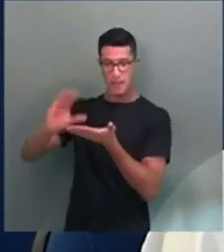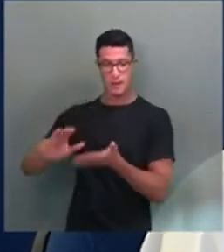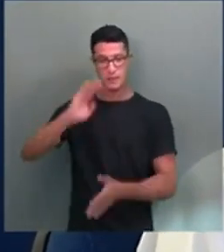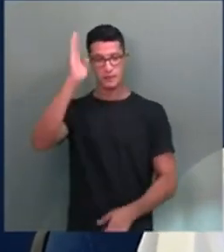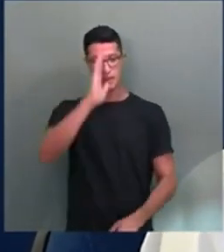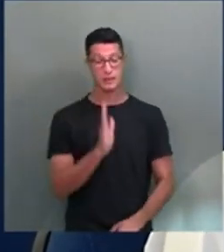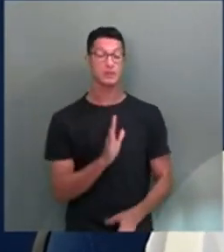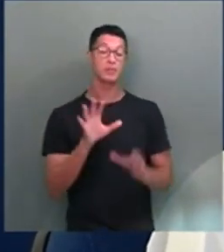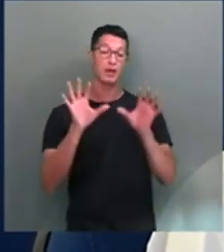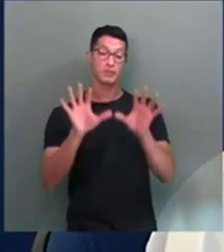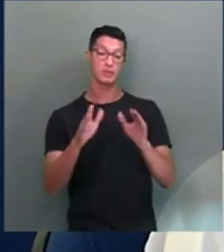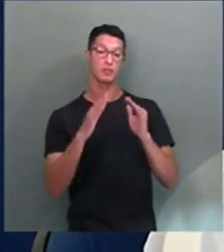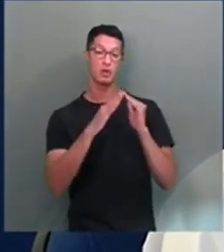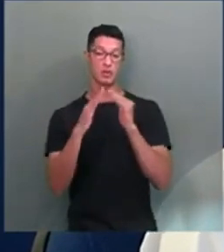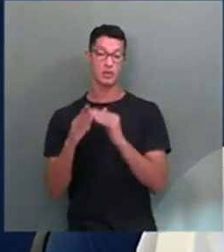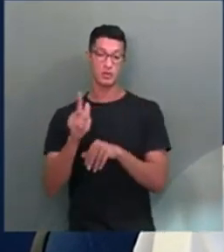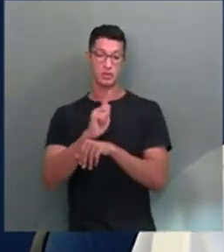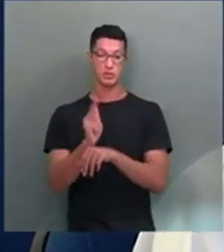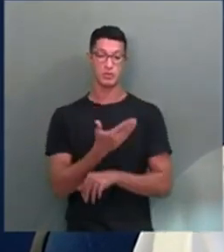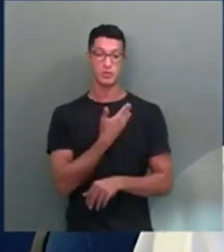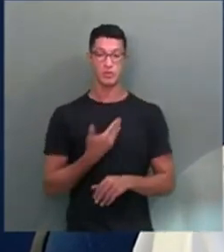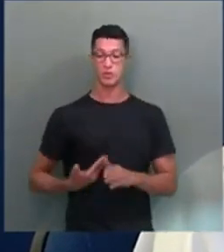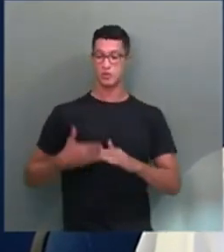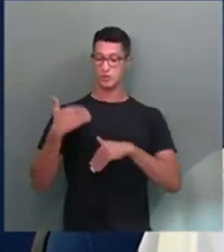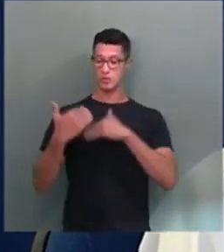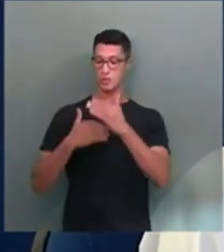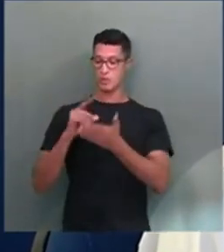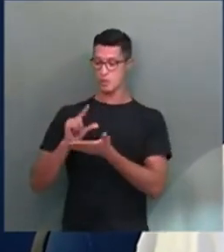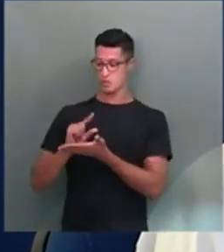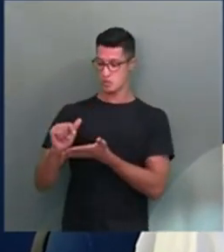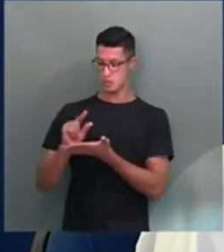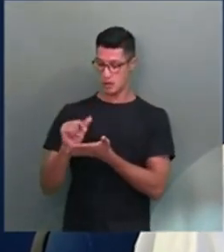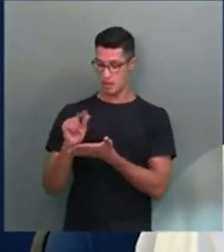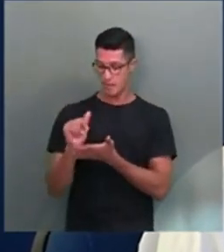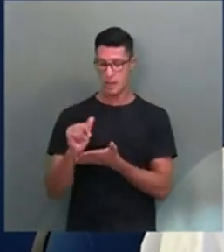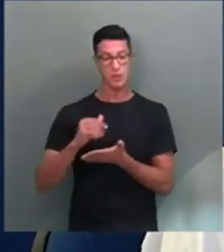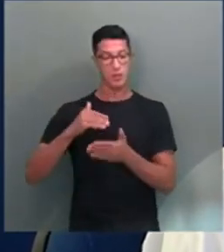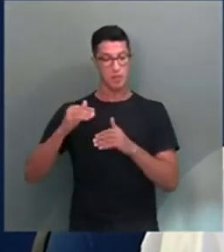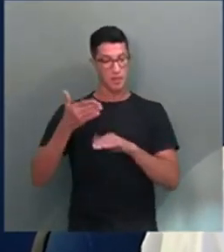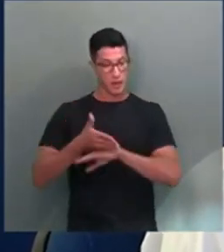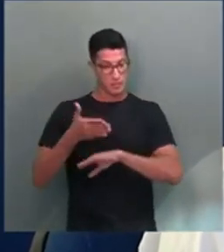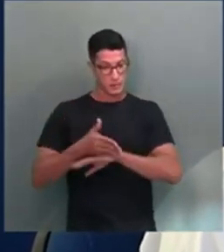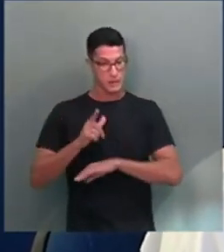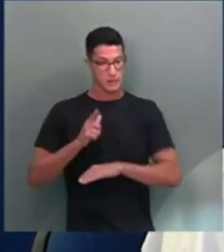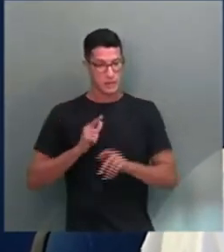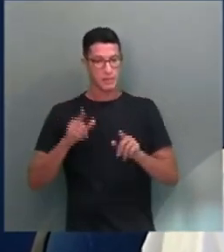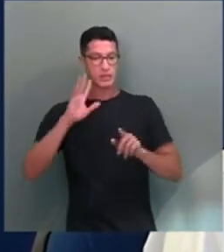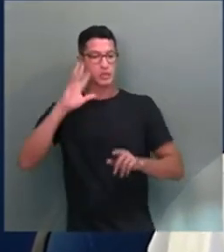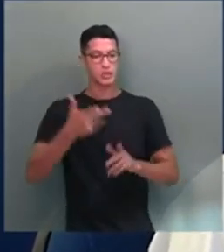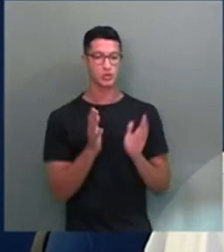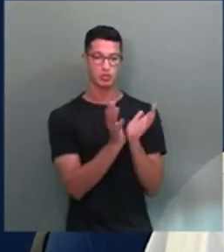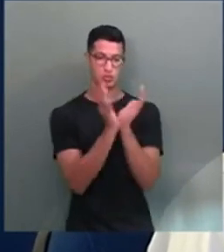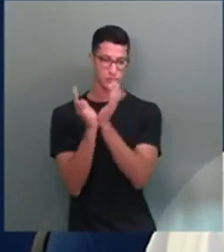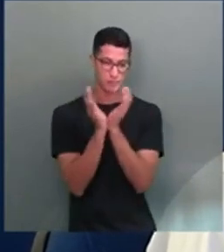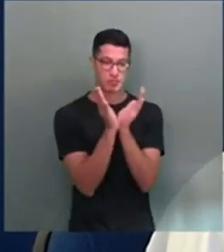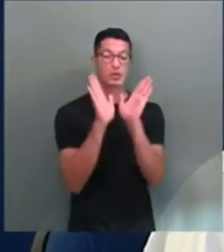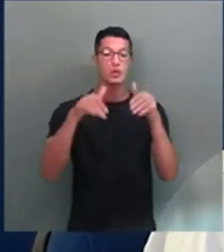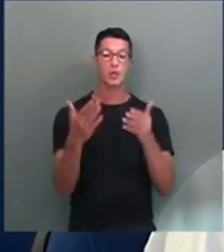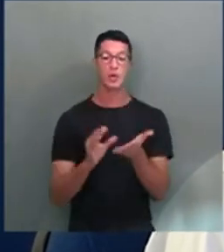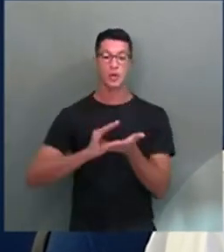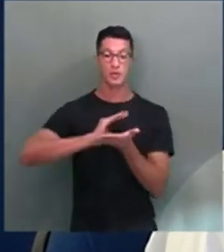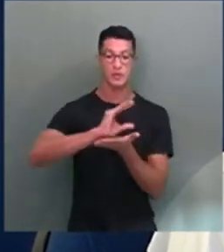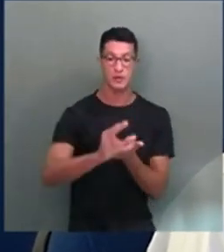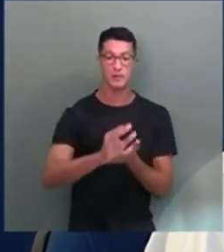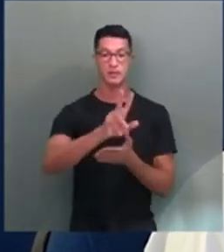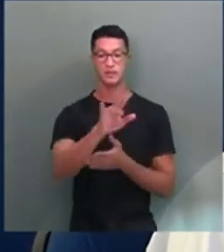Assim, os moradores e gestores públicos desenvolveram um orçamento participativo e decidiram, em conjunto, quais